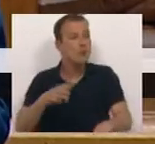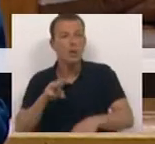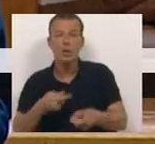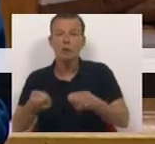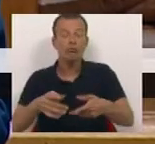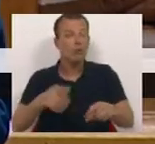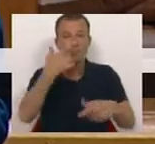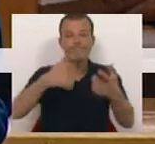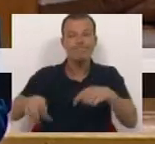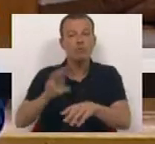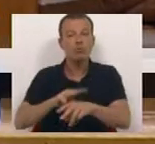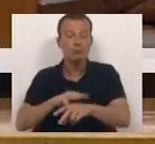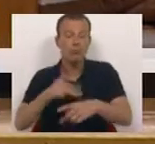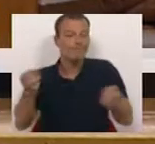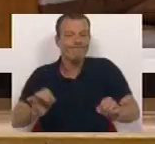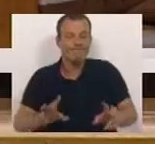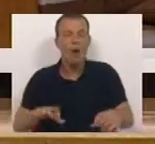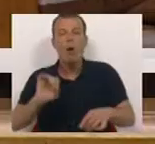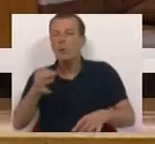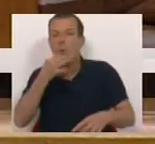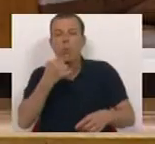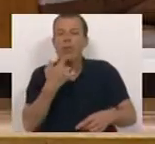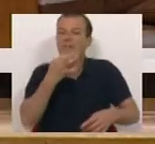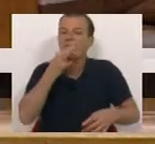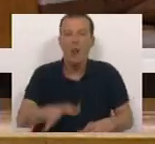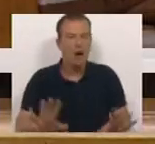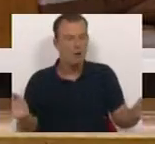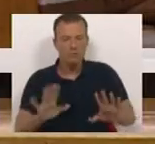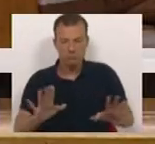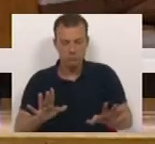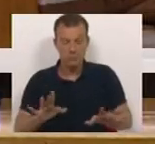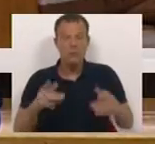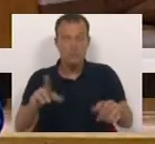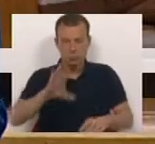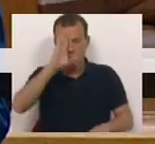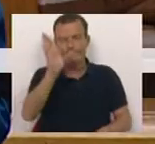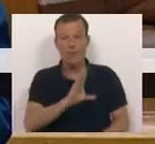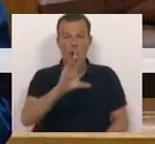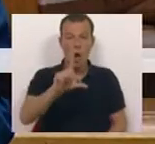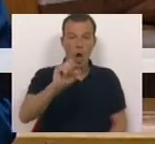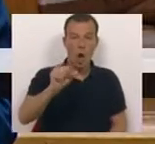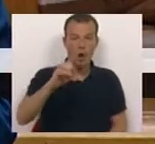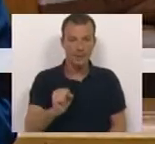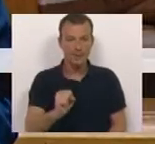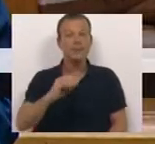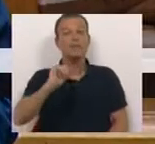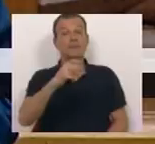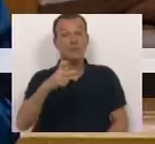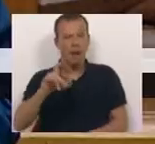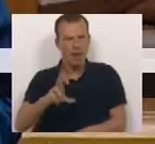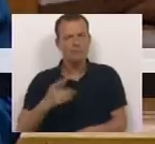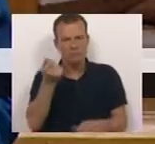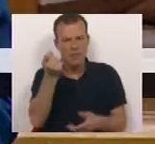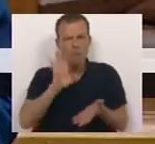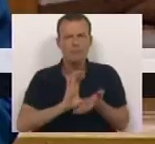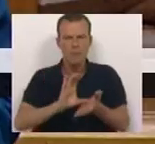dizer sobre o futuro do novo banco, nem uma palavra. Bem sabemos que o Lone Star vai realizar injeções de capital no novo